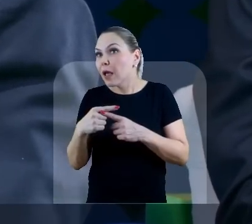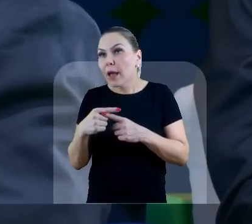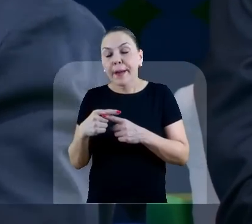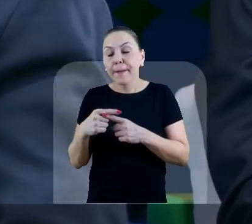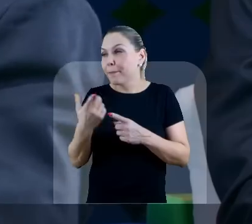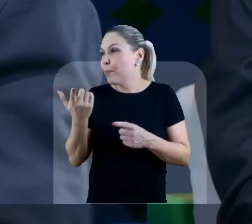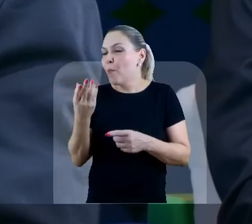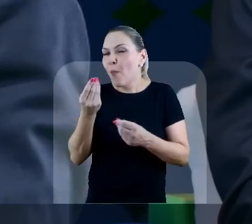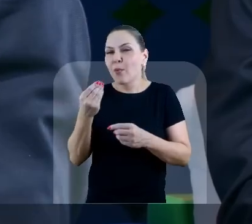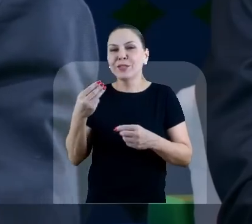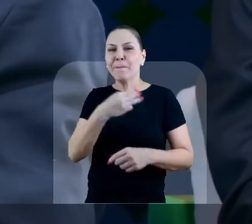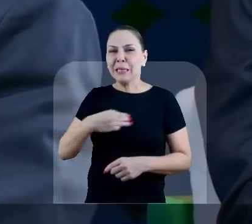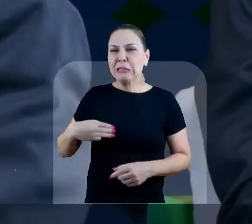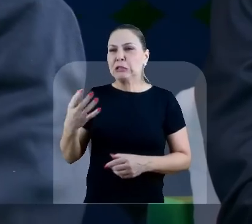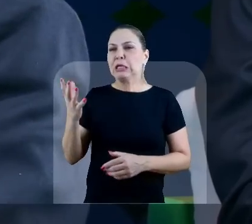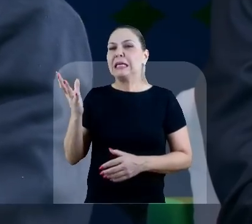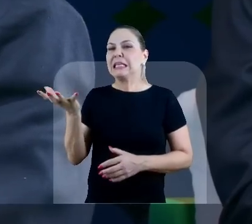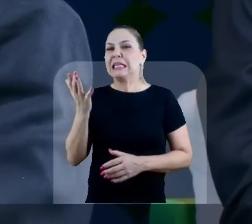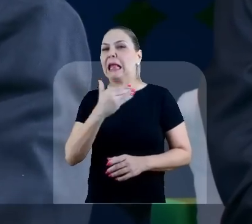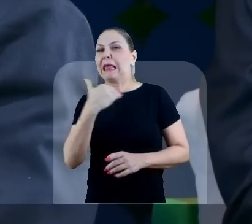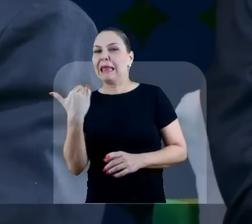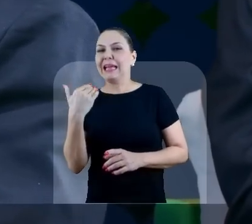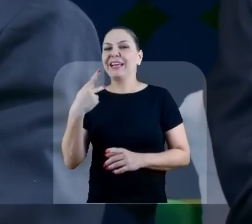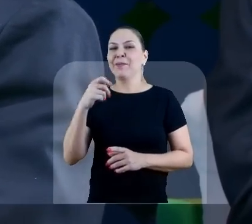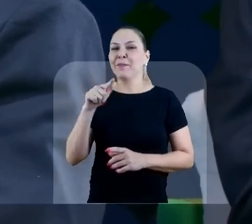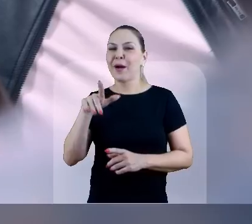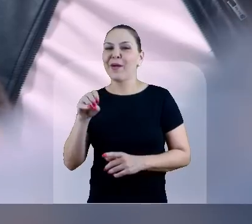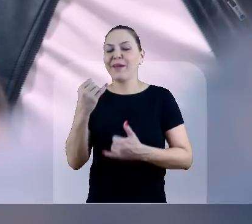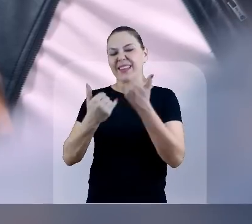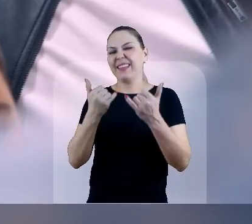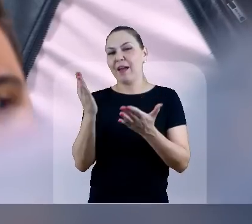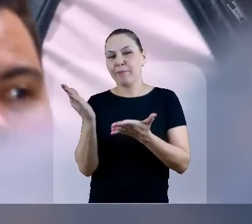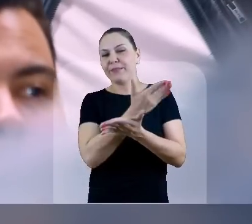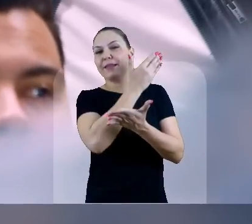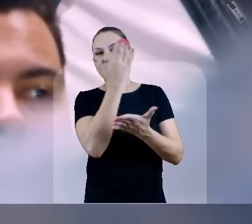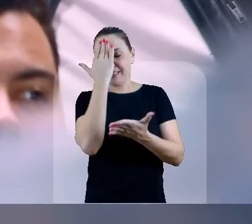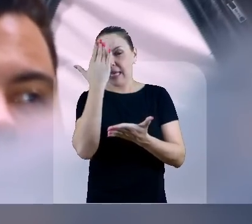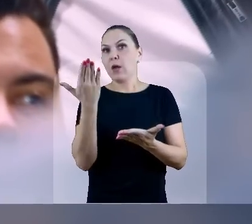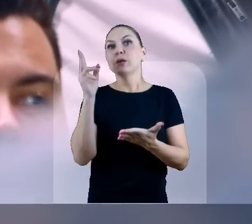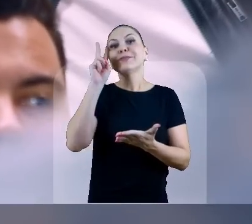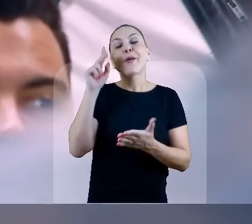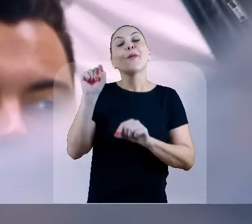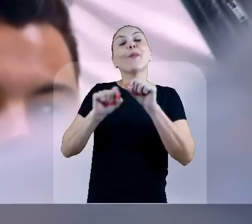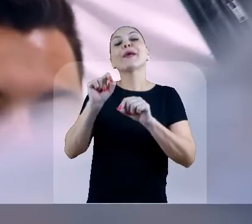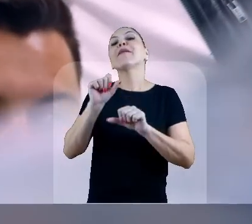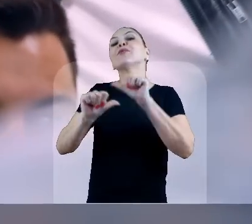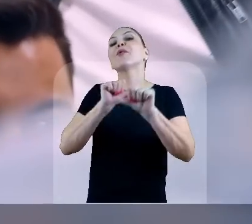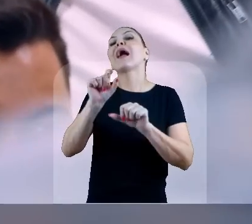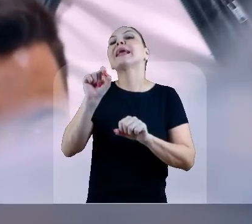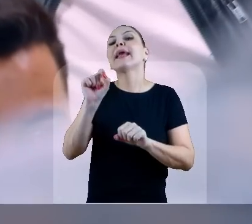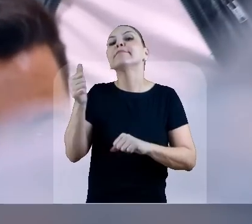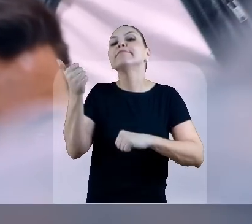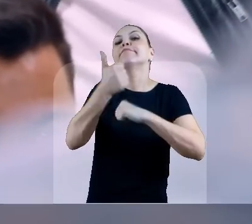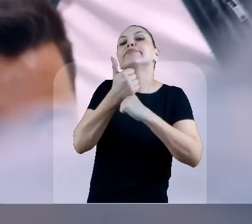Eu segurando a onda. Imagina, é aquela velha história, né? Ia botar quem no lugar dele? Tá, vou trocar o